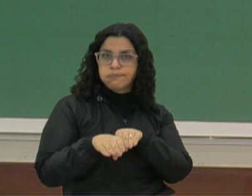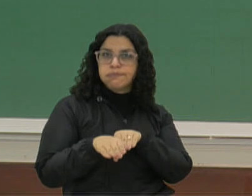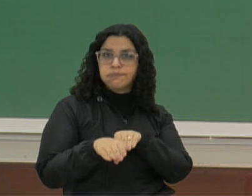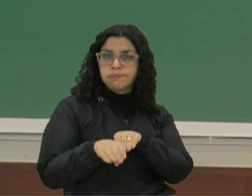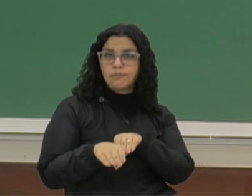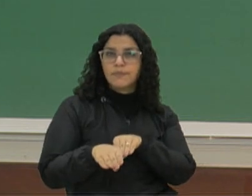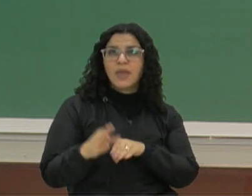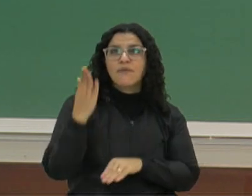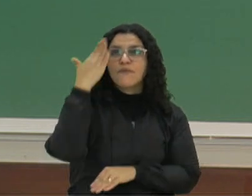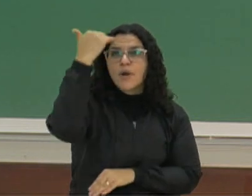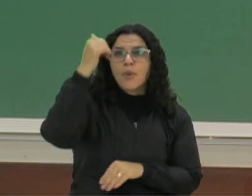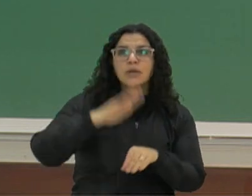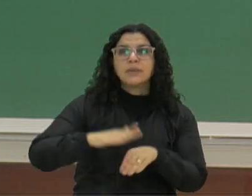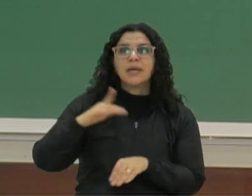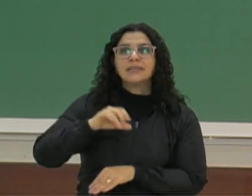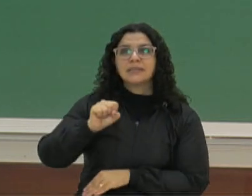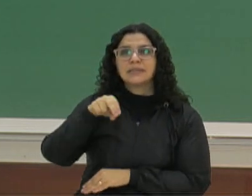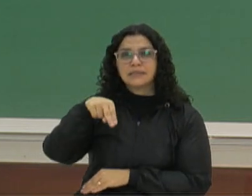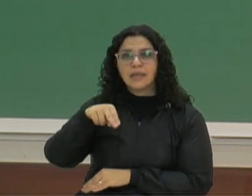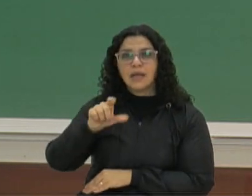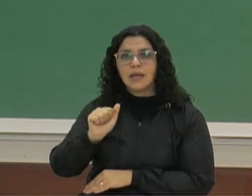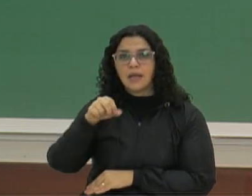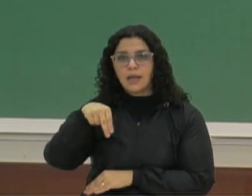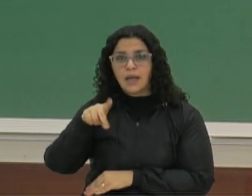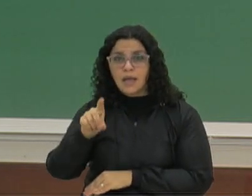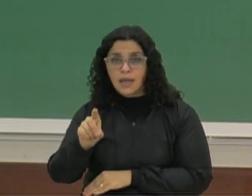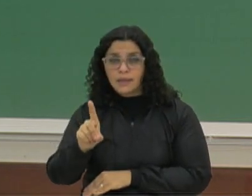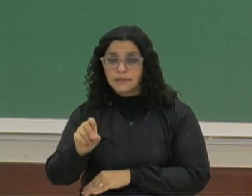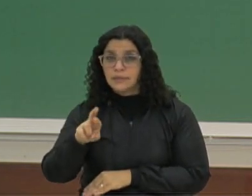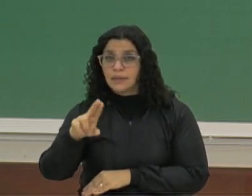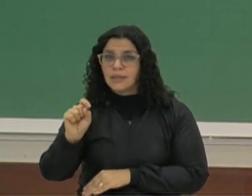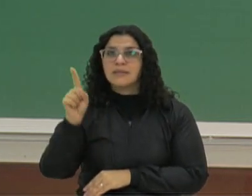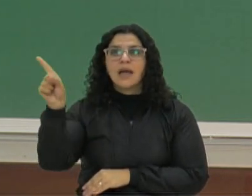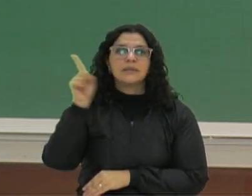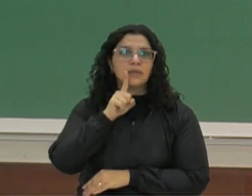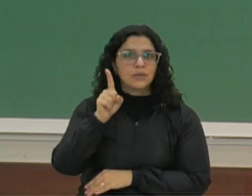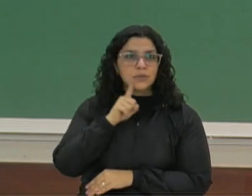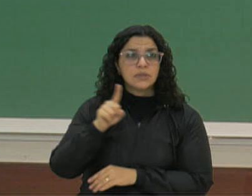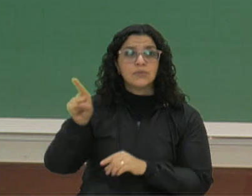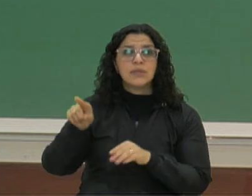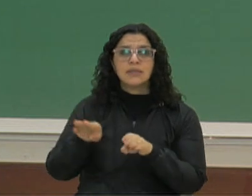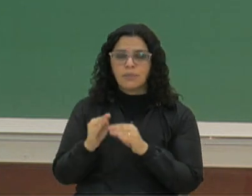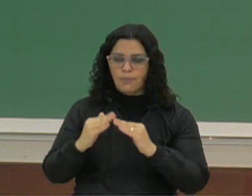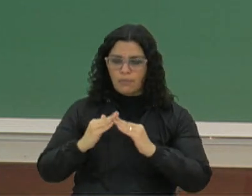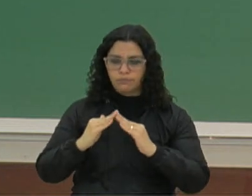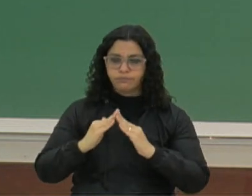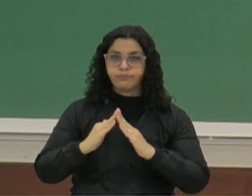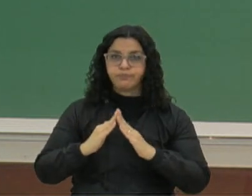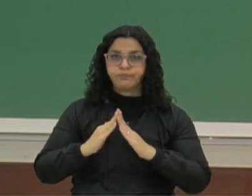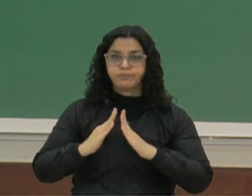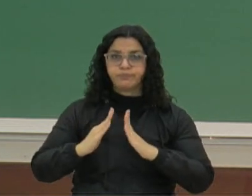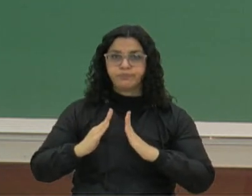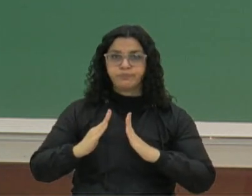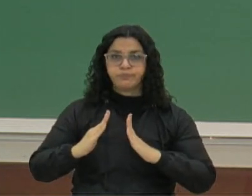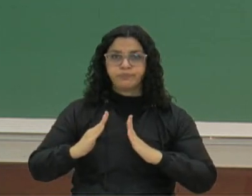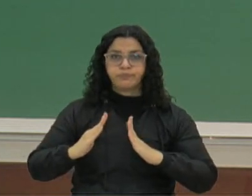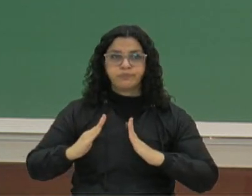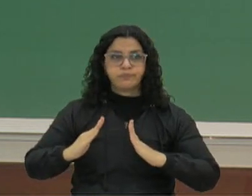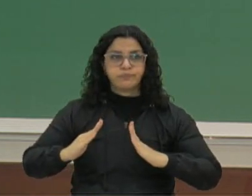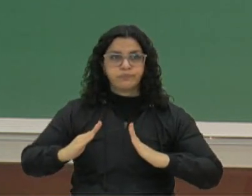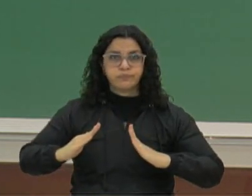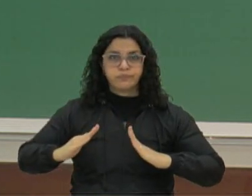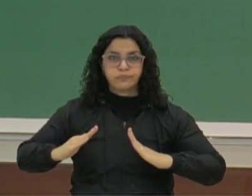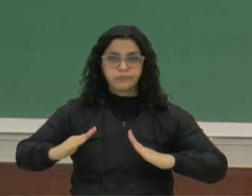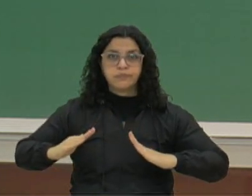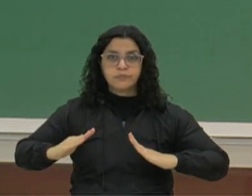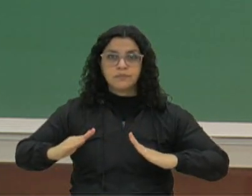das mais conhecidas, a falha de San Andreas, que fica na Califórnia, nos Estados Unidos. E a divergente, que é o afastamento das placas. Esse fenômeno